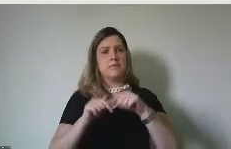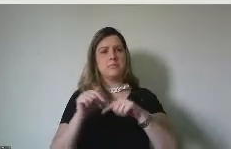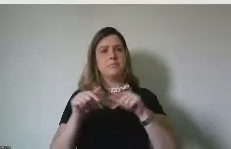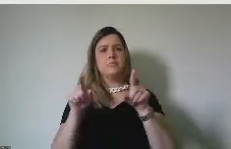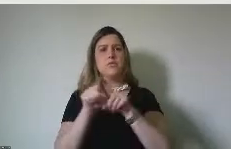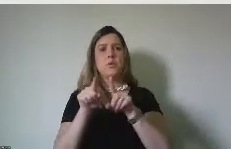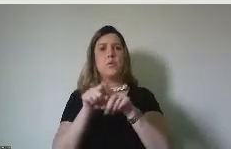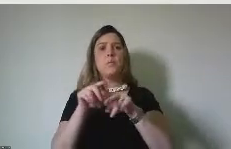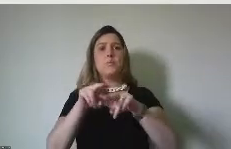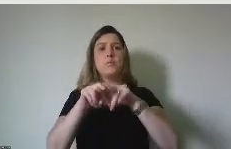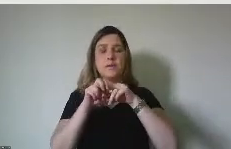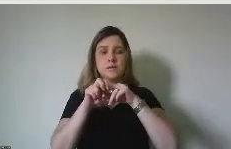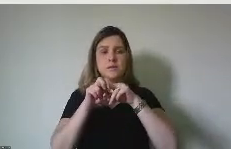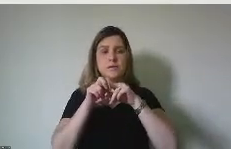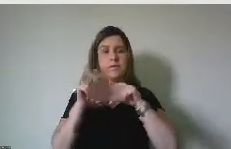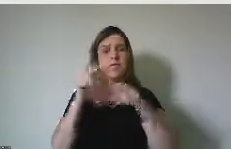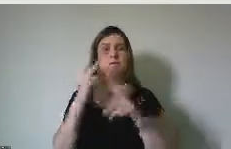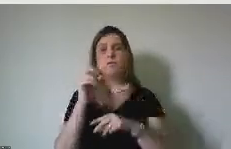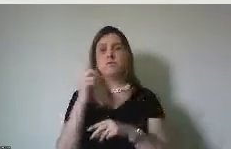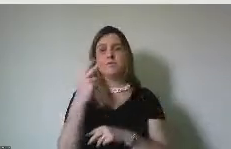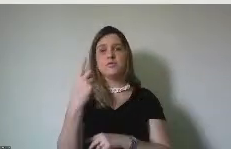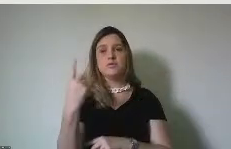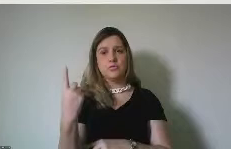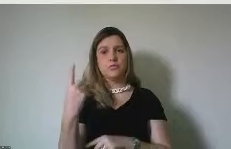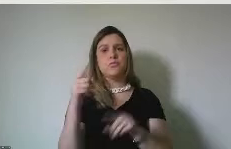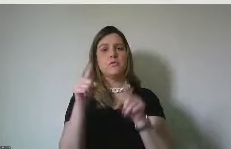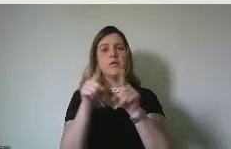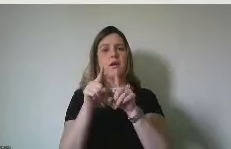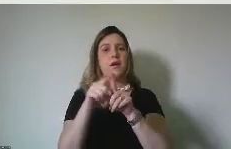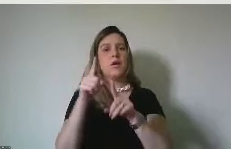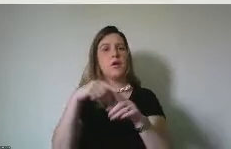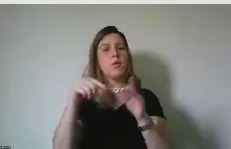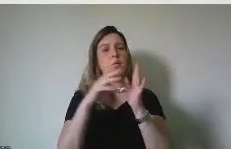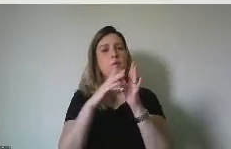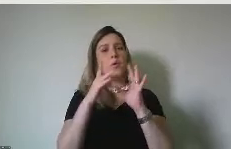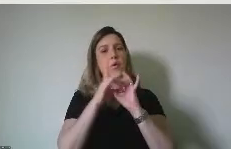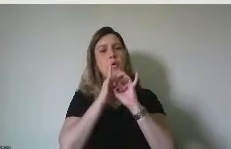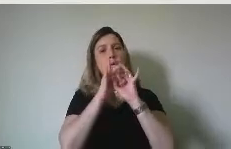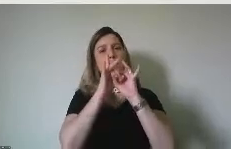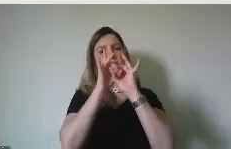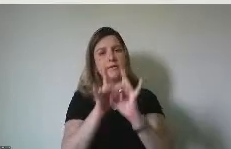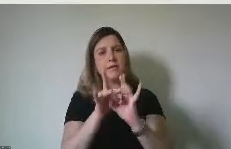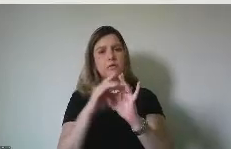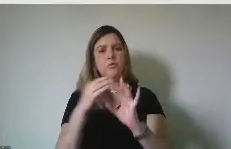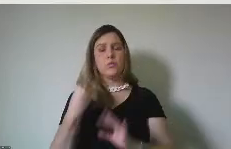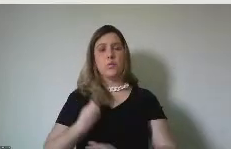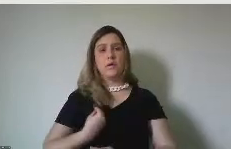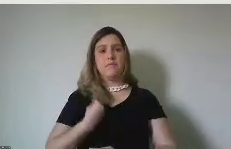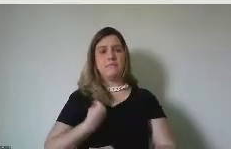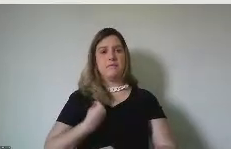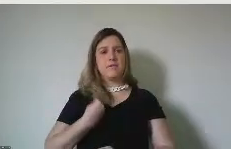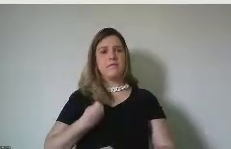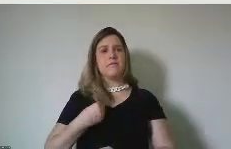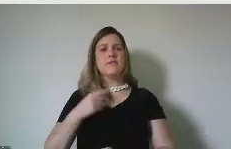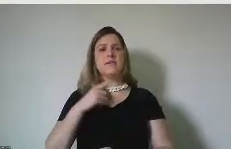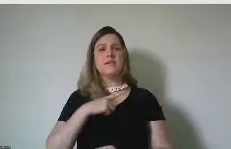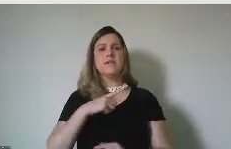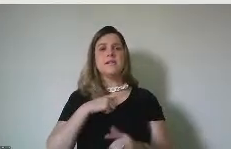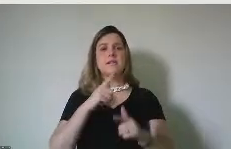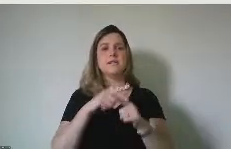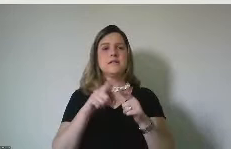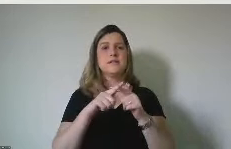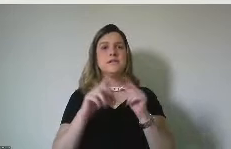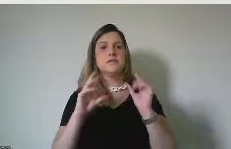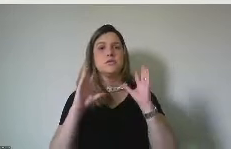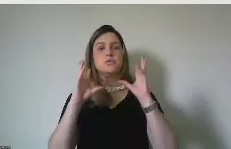em 2021 lançamos o programa conectados com a vida esse programa ele abrange todas as pessoas que